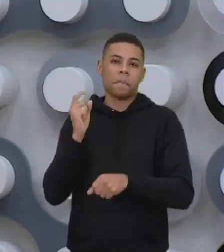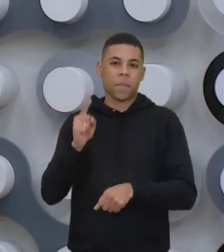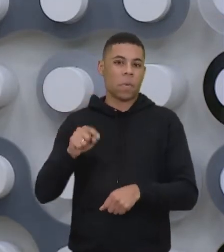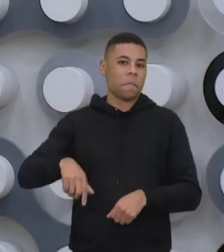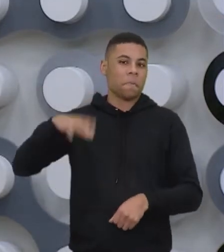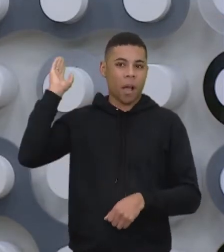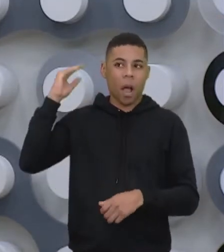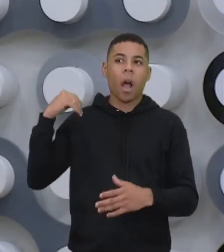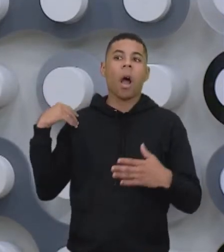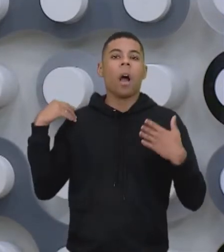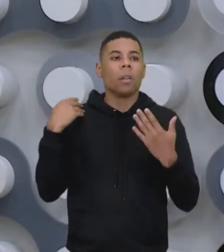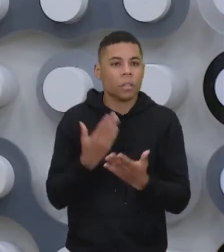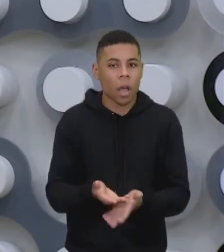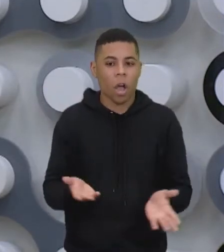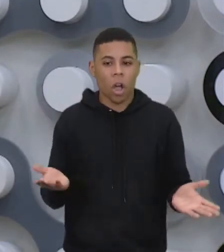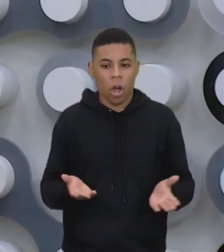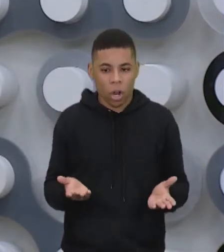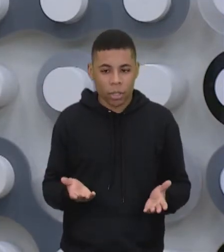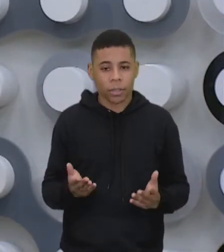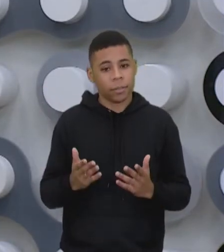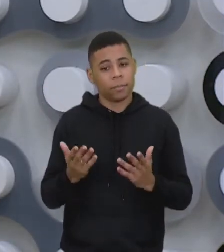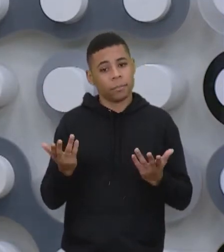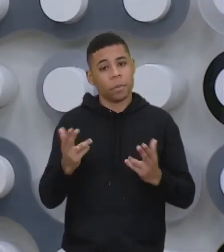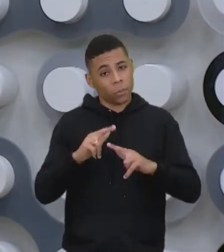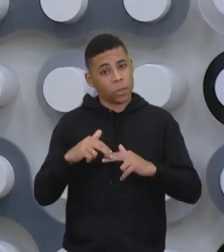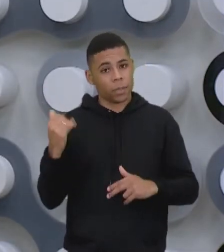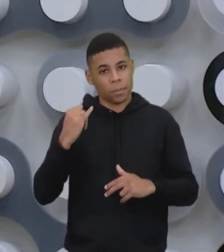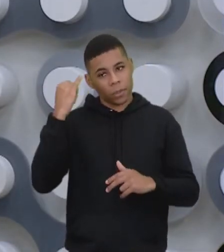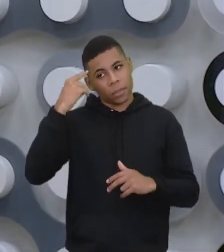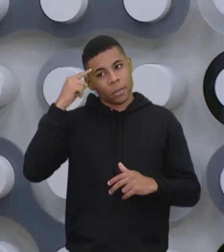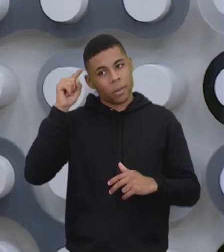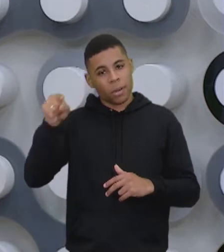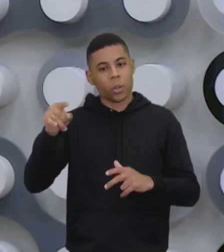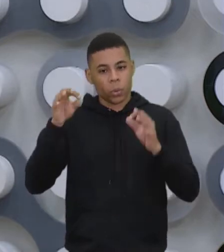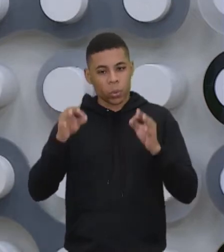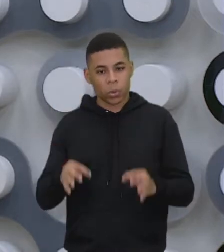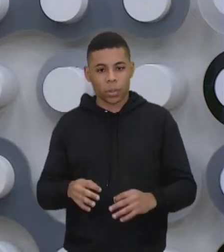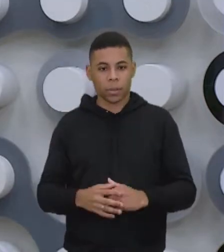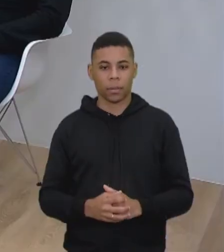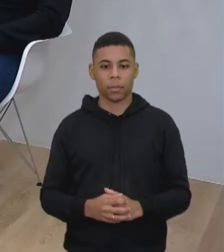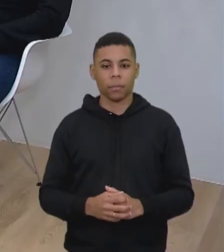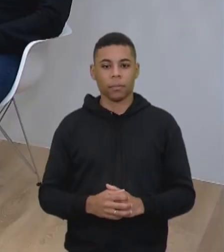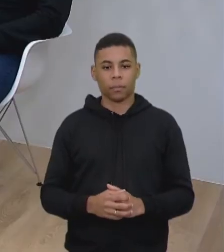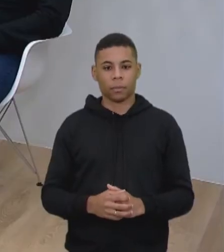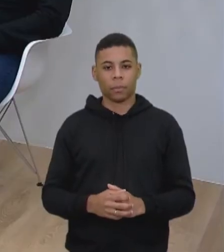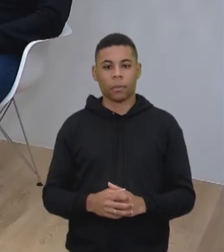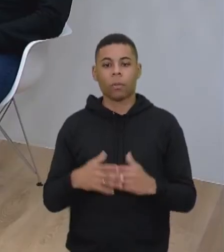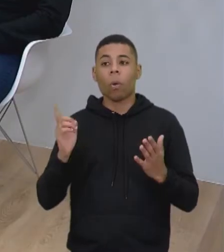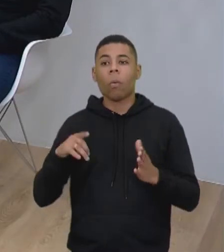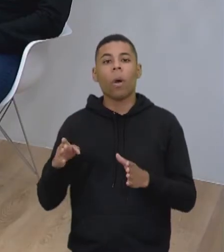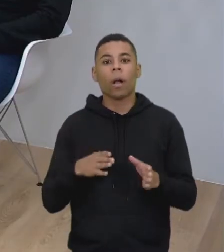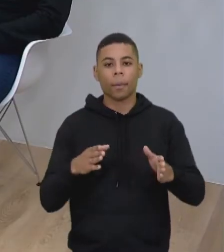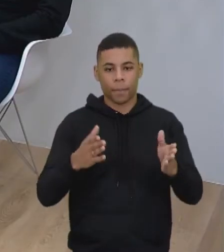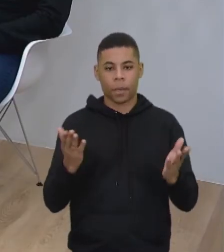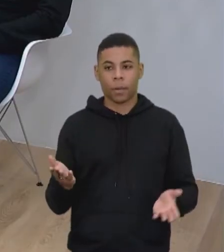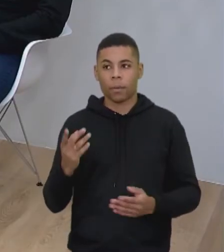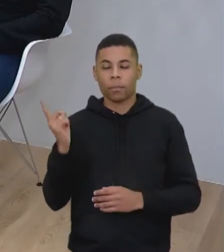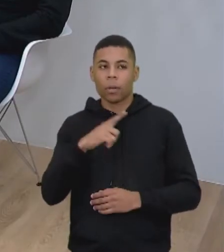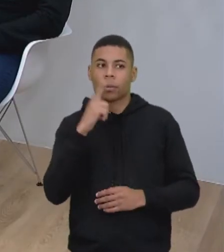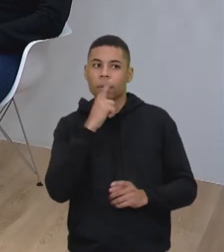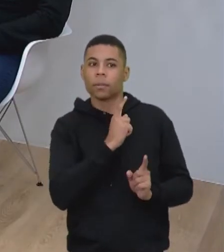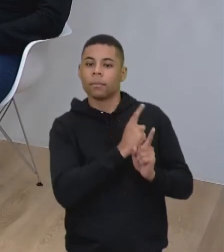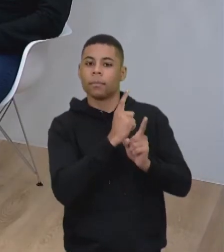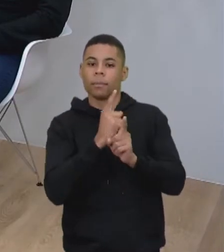poder chegar no que nós somos hoje e tentar lutar por justiça. Então, é fácil hoje. Qual é o caminho? Qual é o caminho para poder